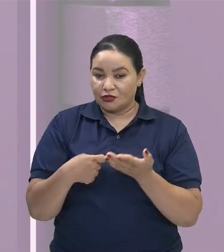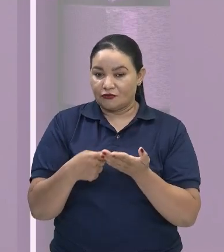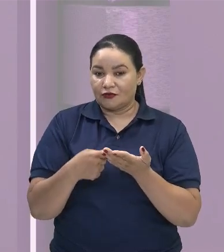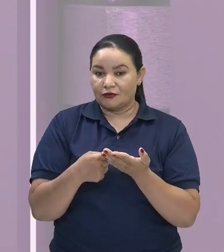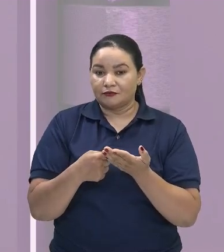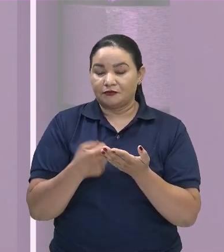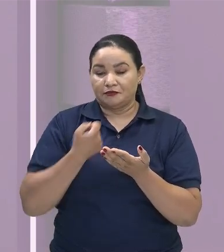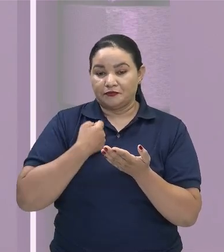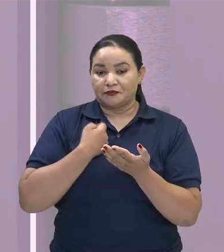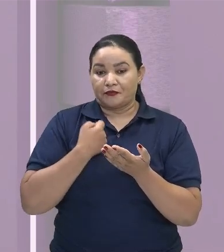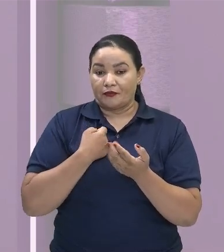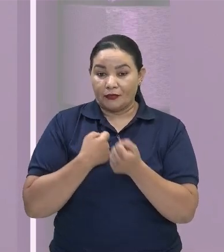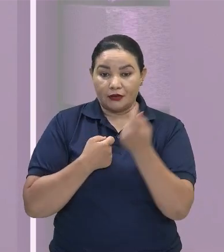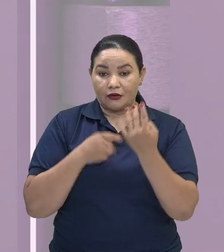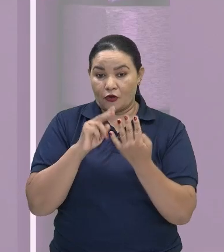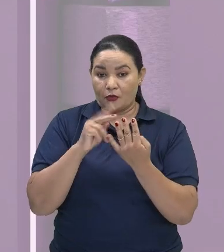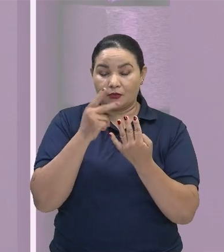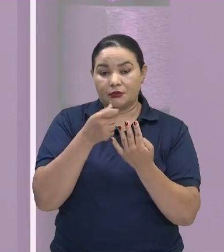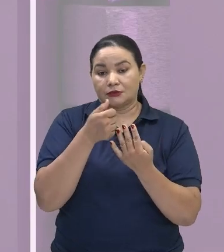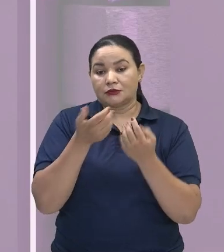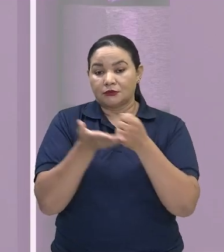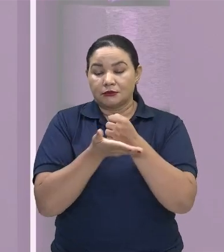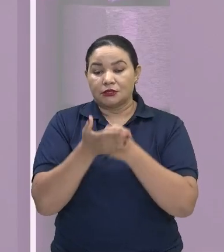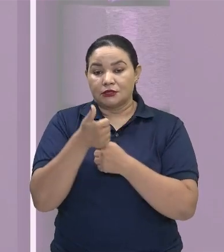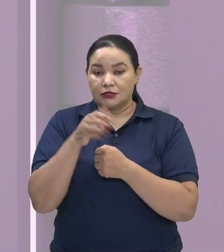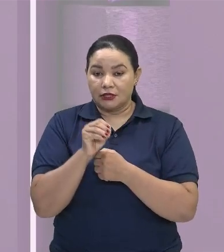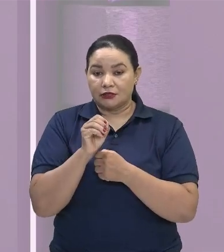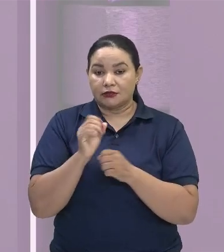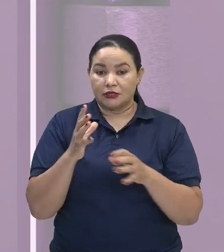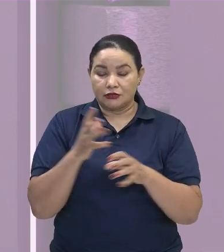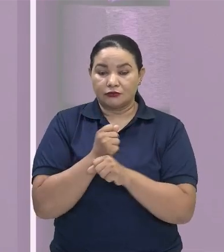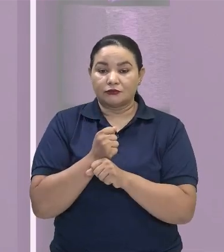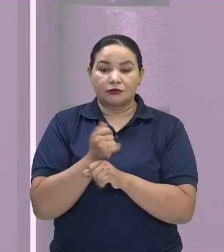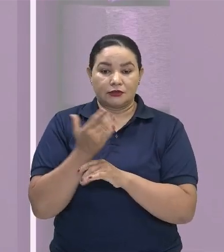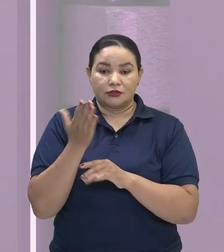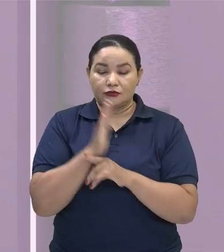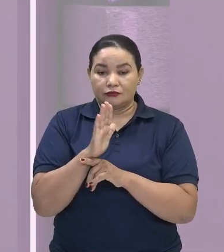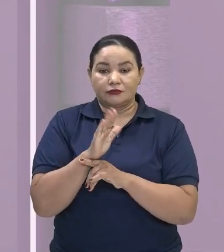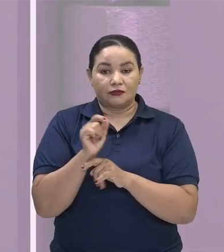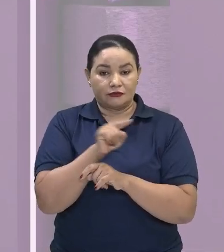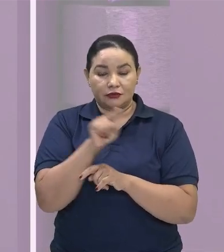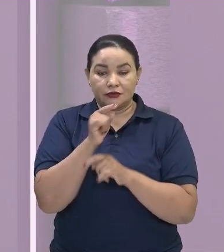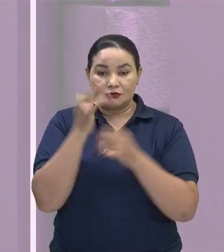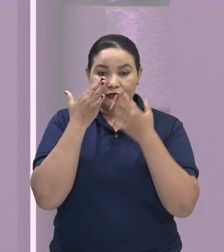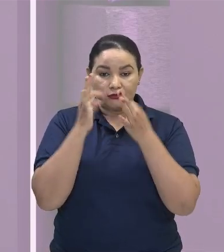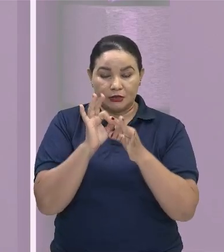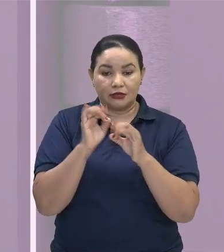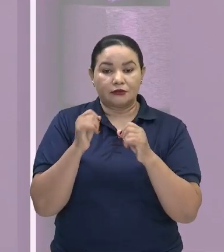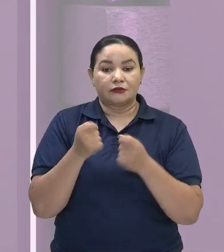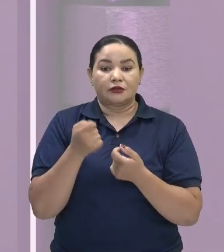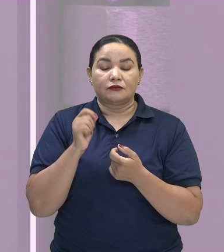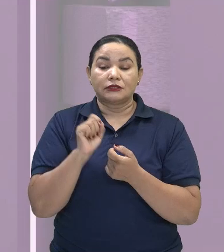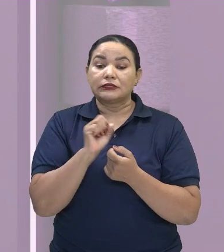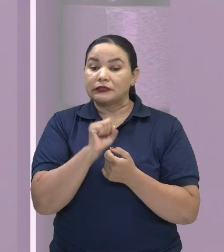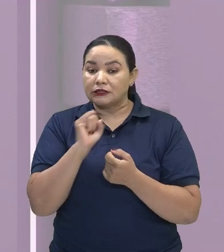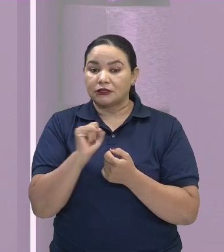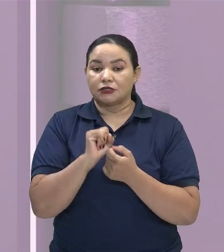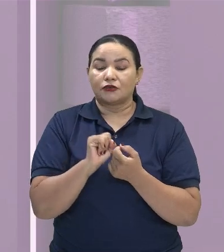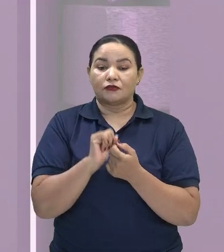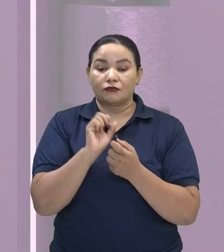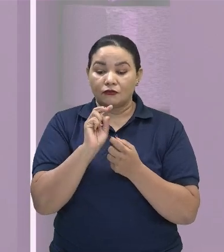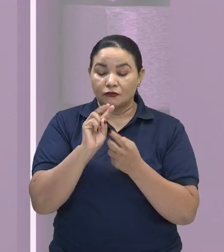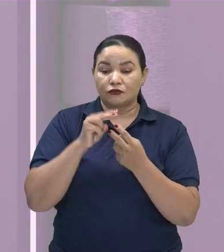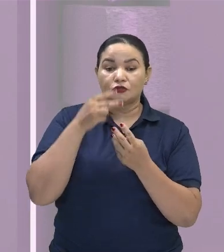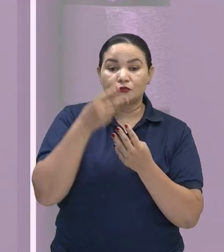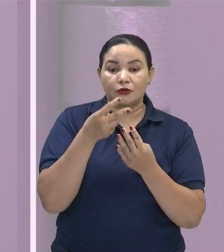potência de base 10 ajuda a fazer cálculos, beleza? E aí tem que ficar esperto, né, que quando o expoente for